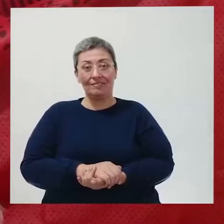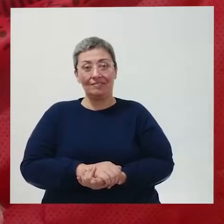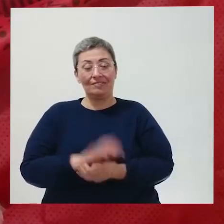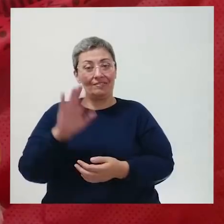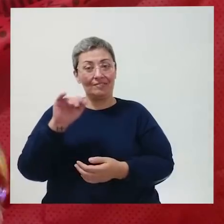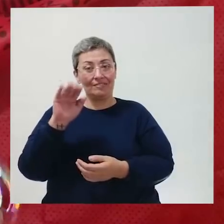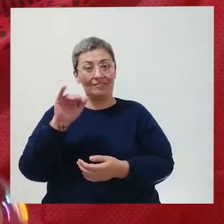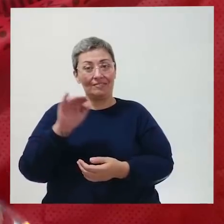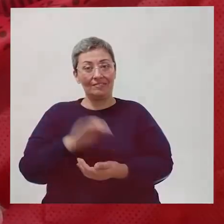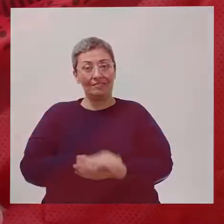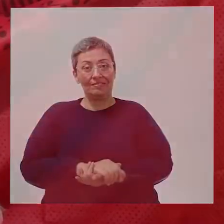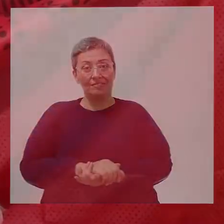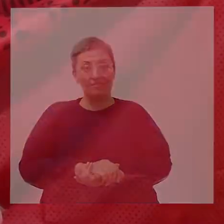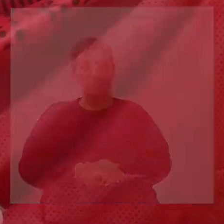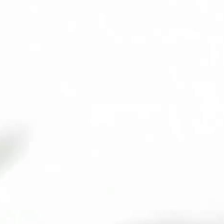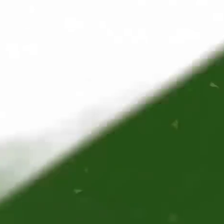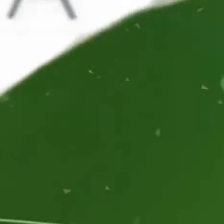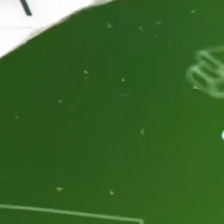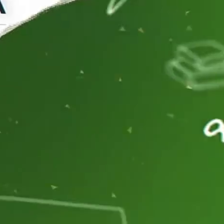Tchau!